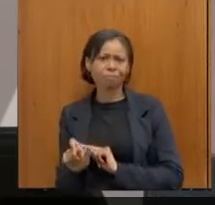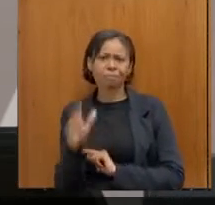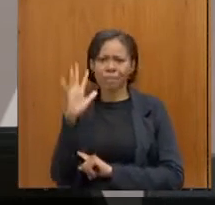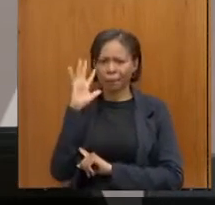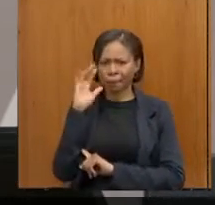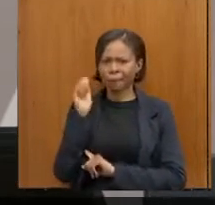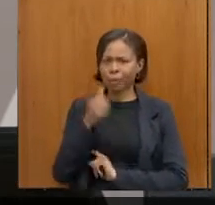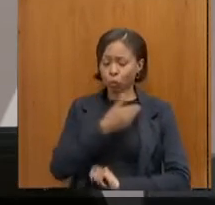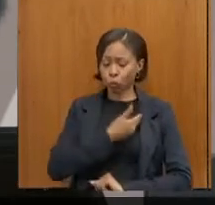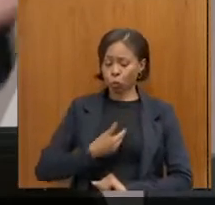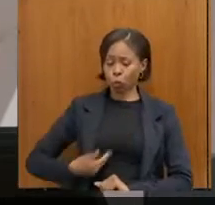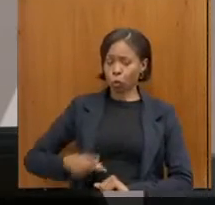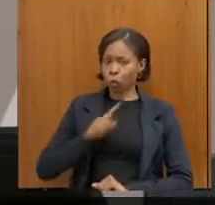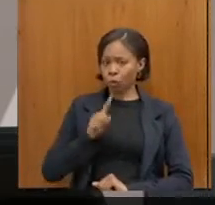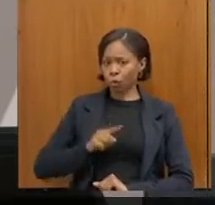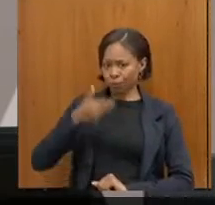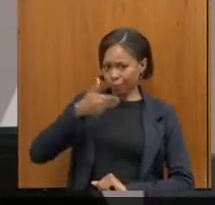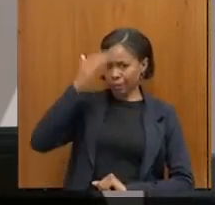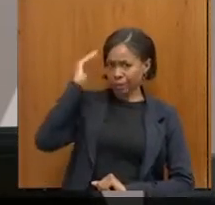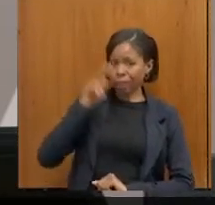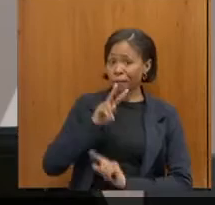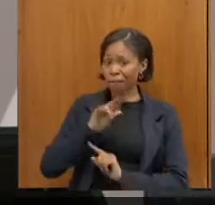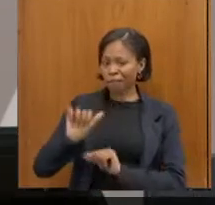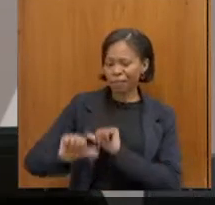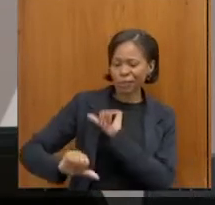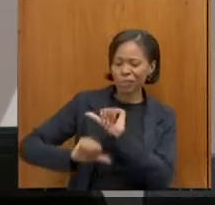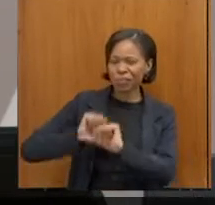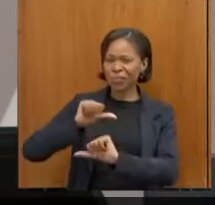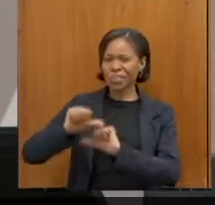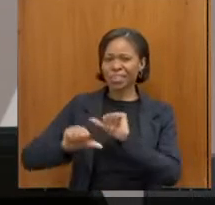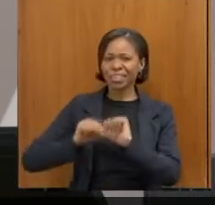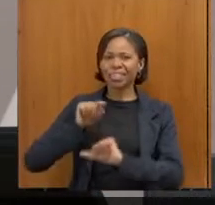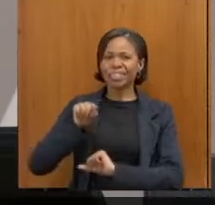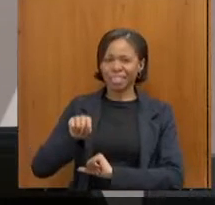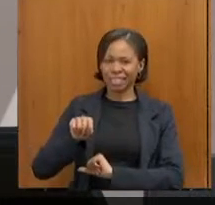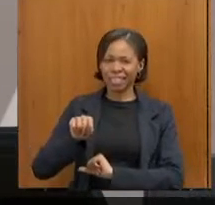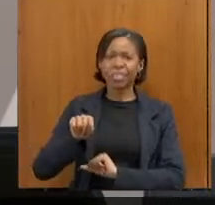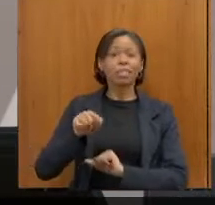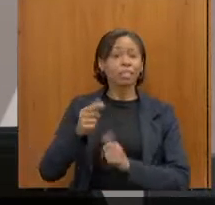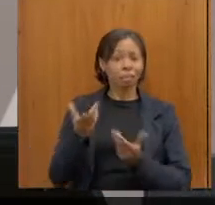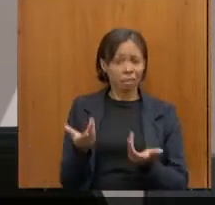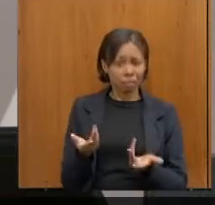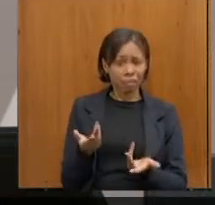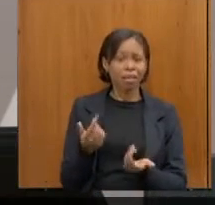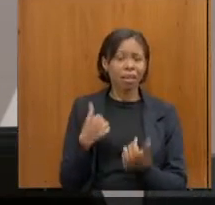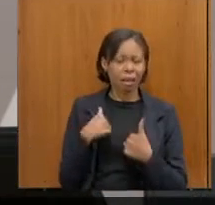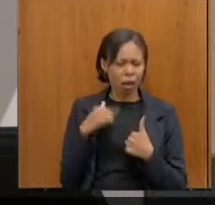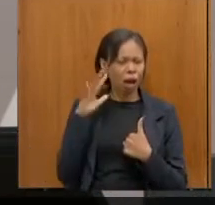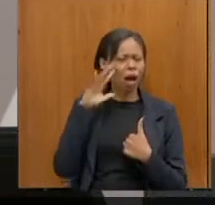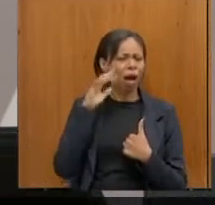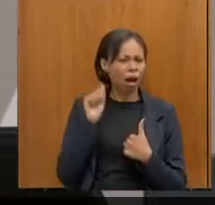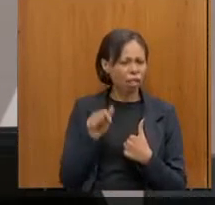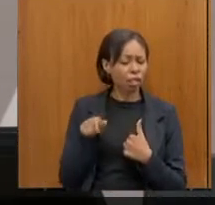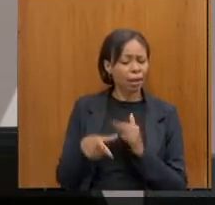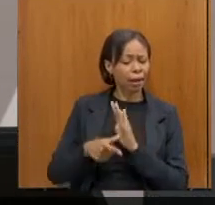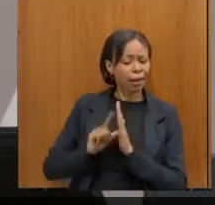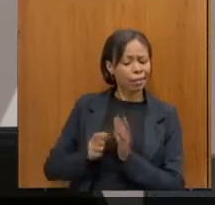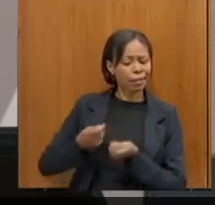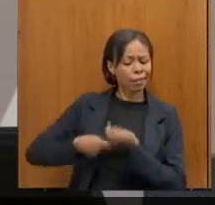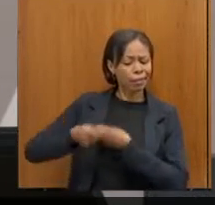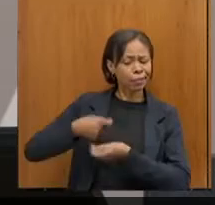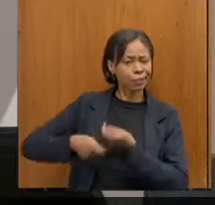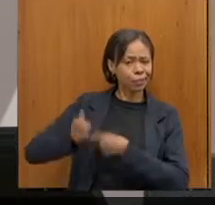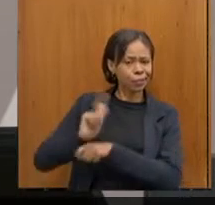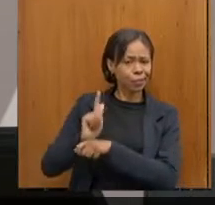o Romeu Zema vai mudá-lo Elisa direção de tão mau que eu acho que era a gestão lá tomara que